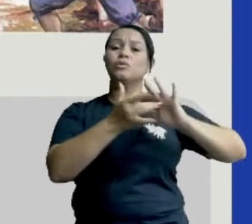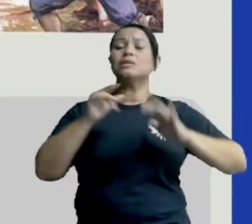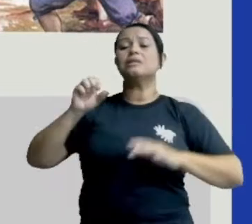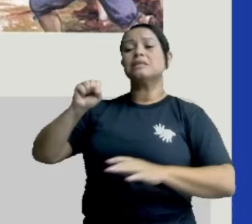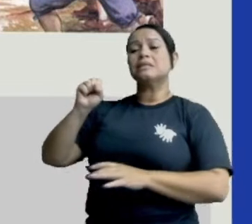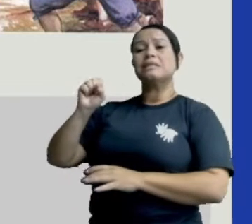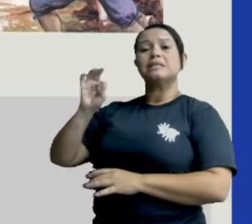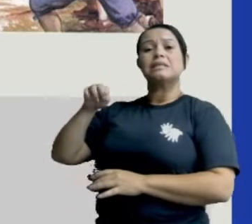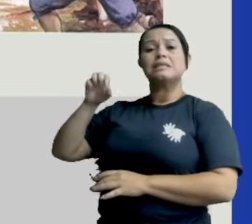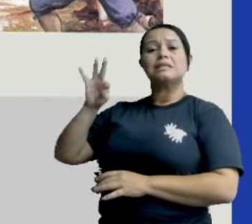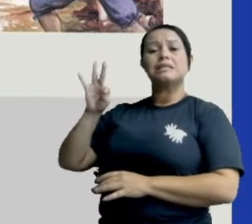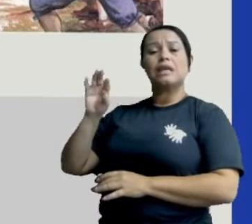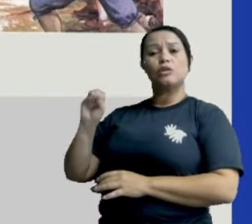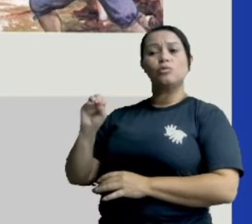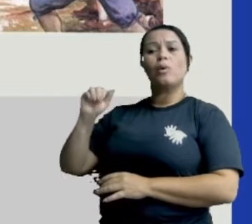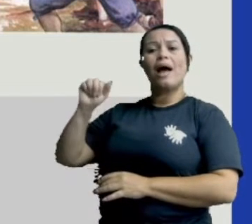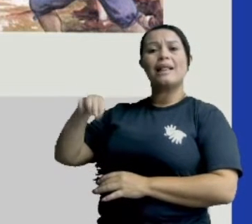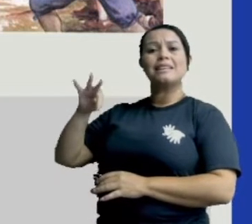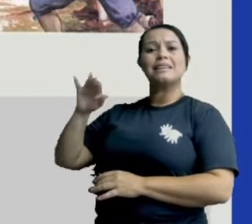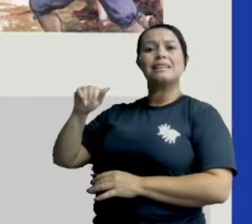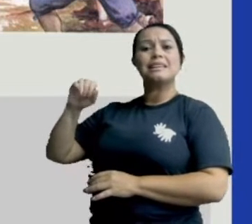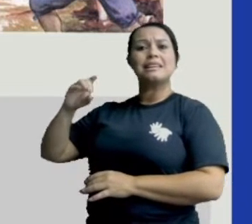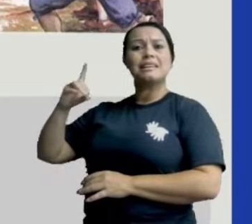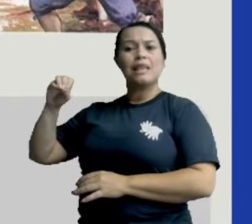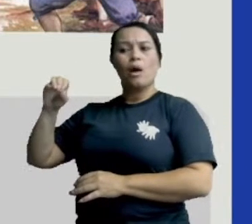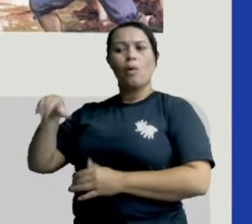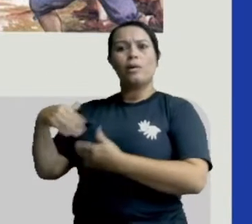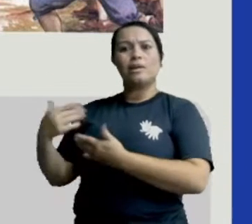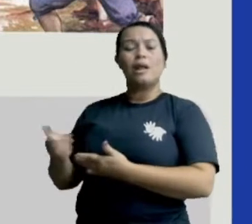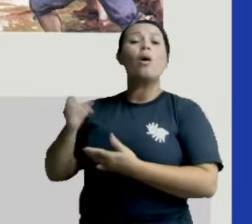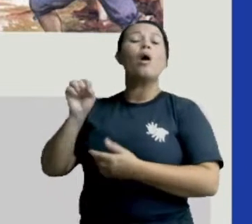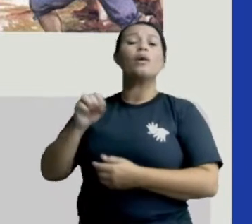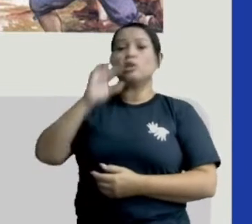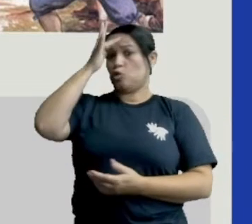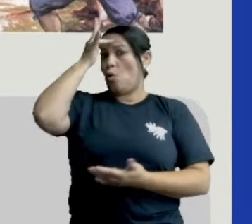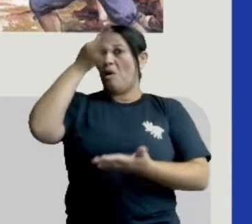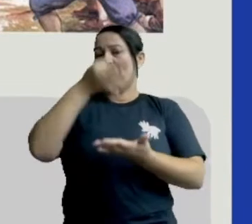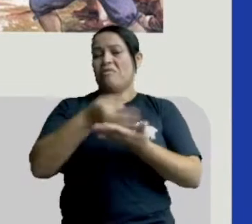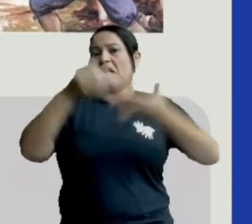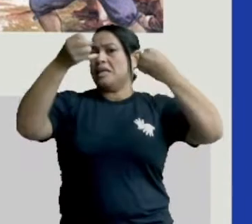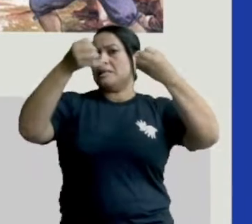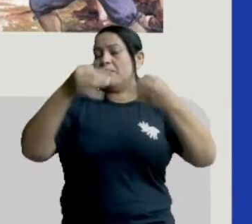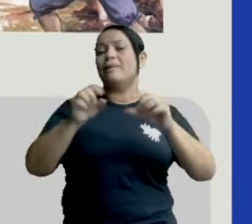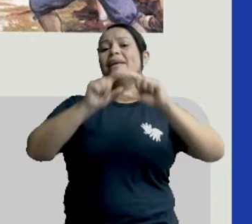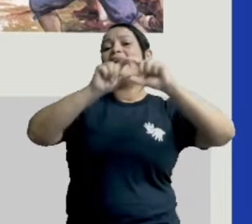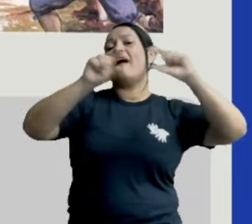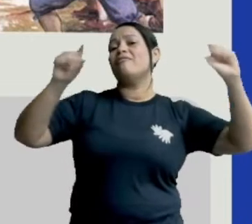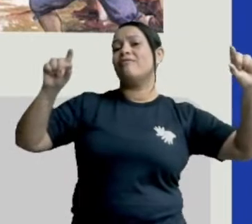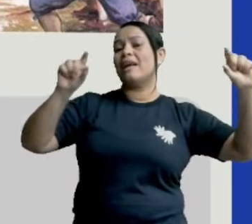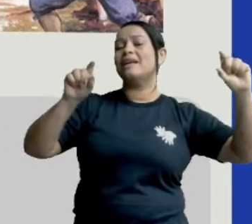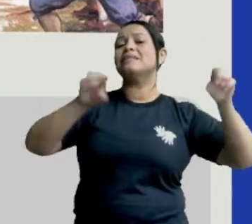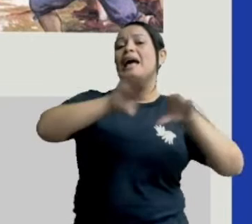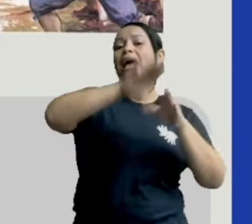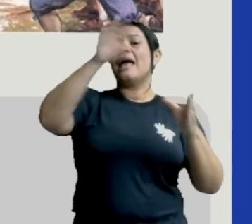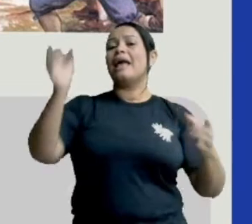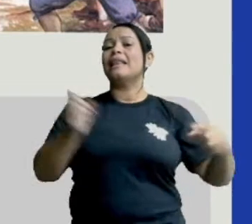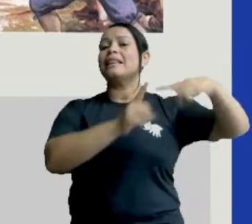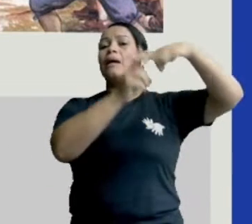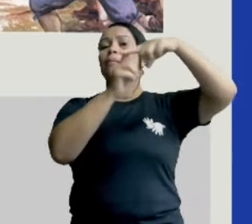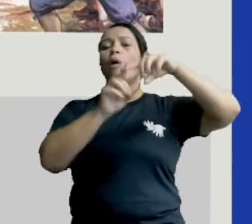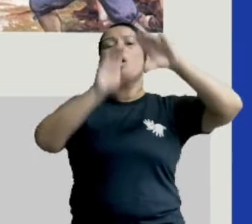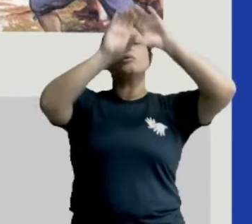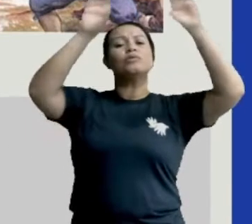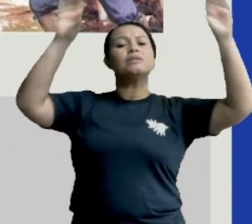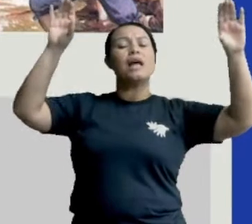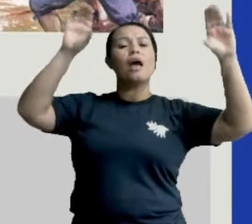Antão. Essa mística narrativa, que só a fé justifica, explica a frase: em Tabocas, o